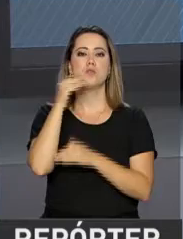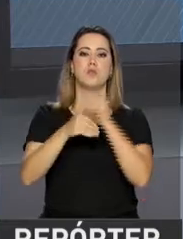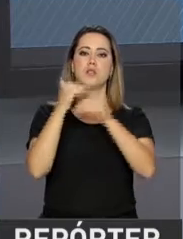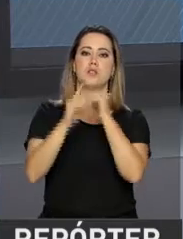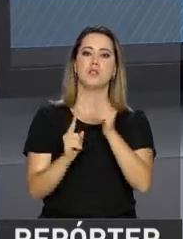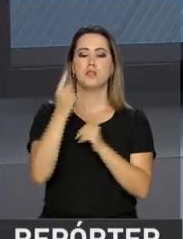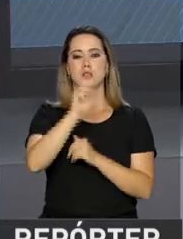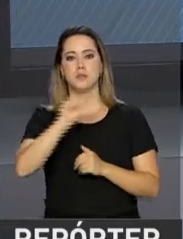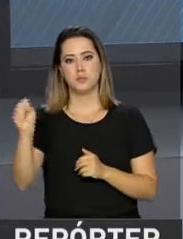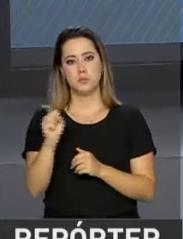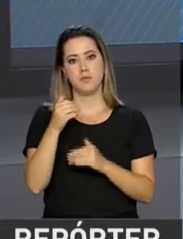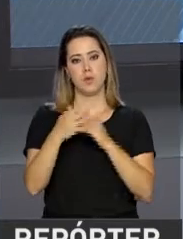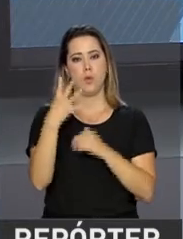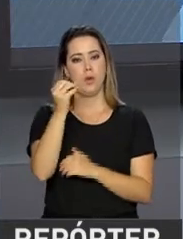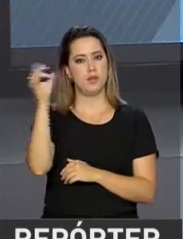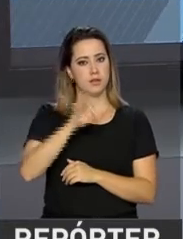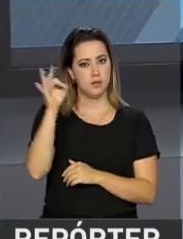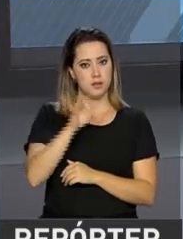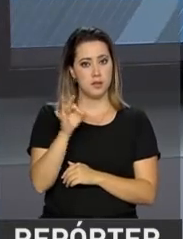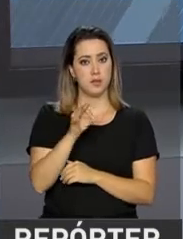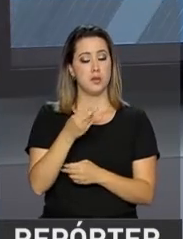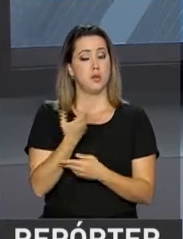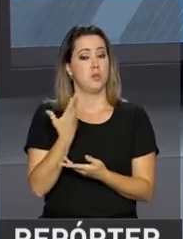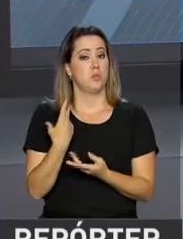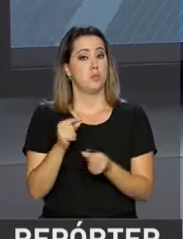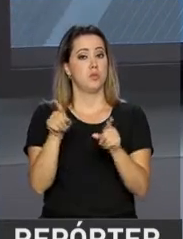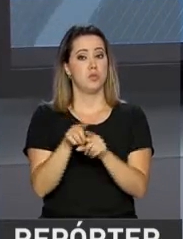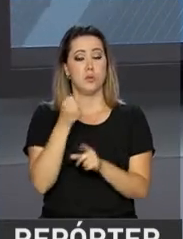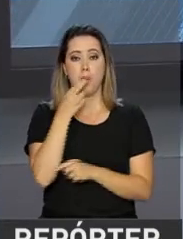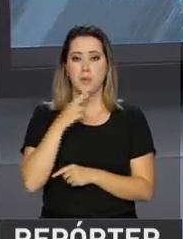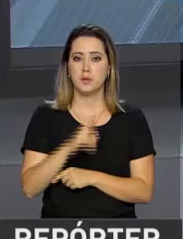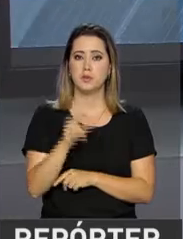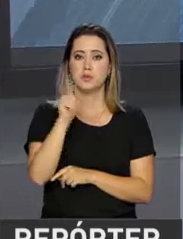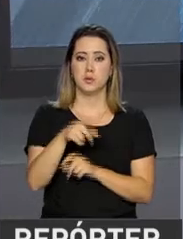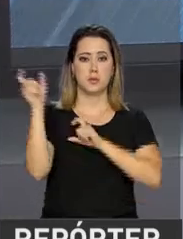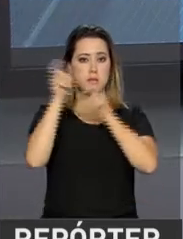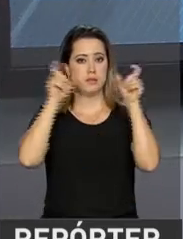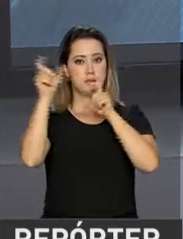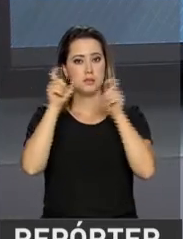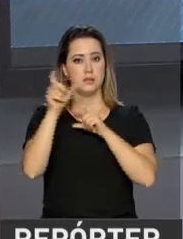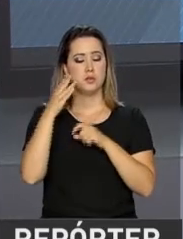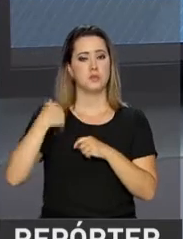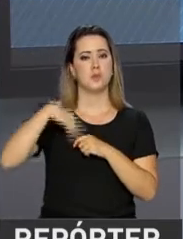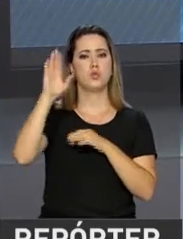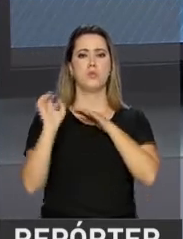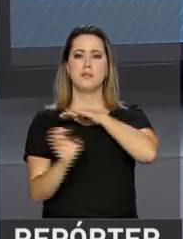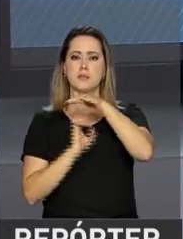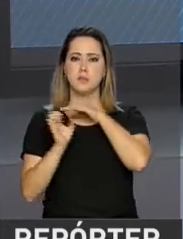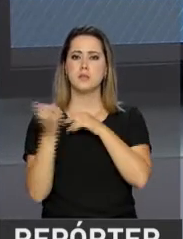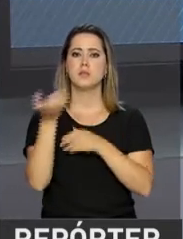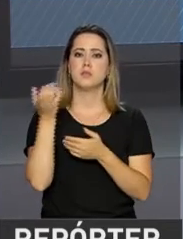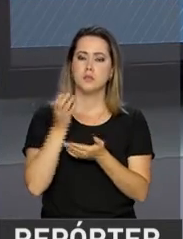semestre quase 40 por cento em volume e o bom desempenho tem despertado interesse de mais empresas